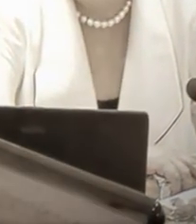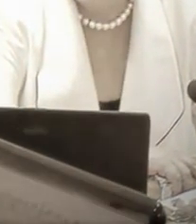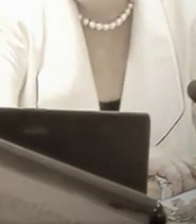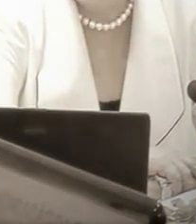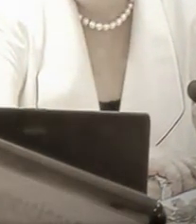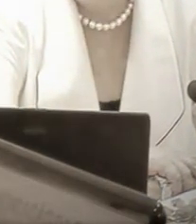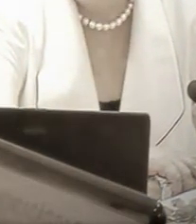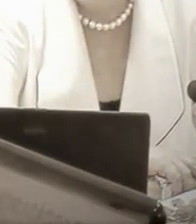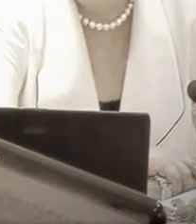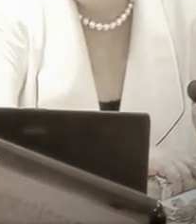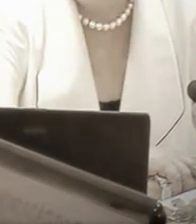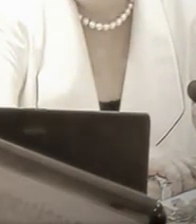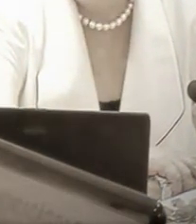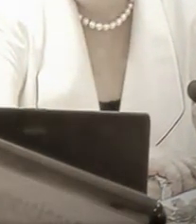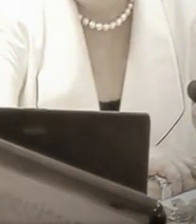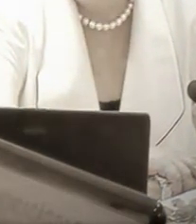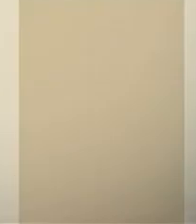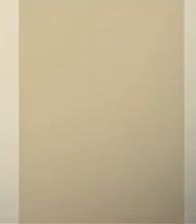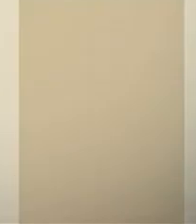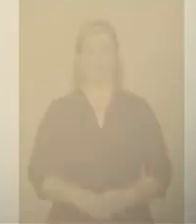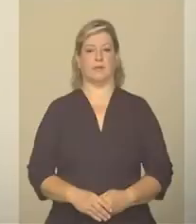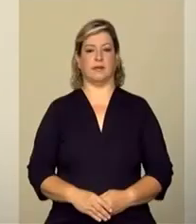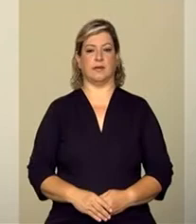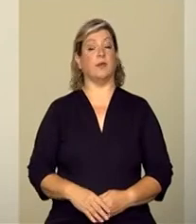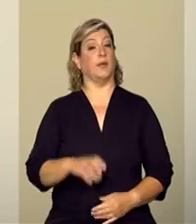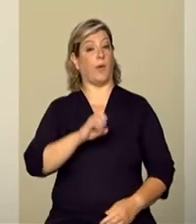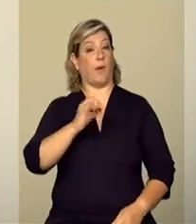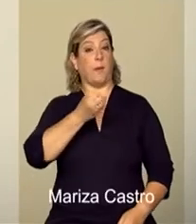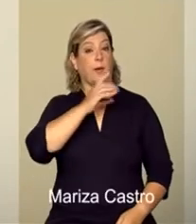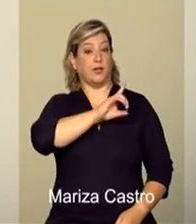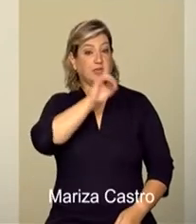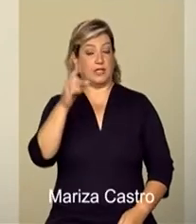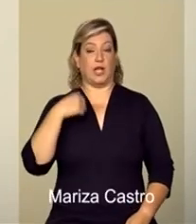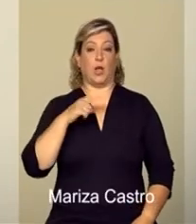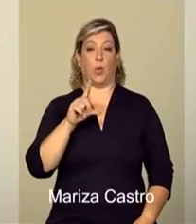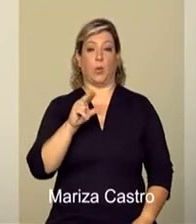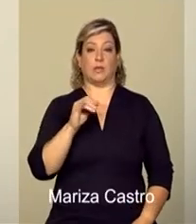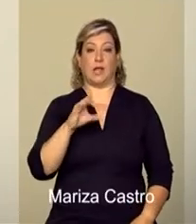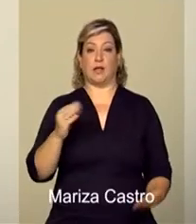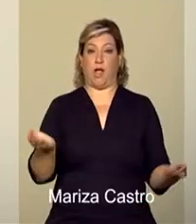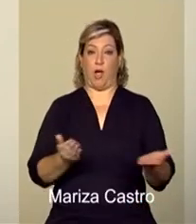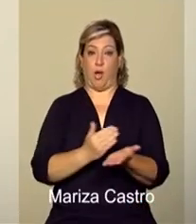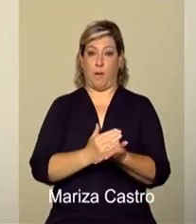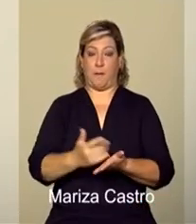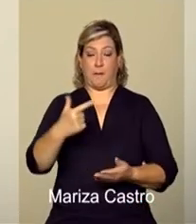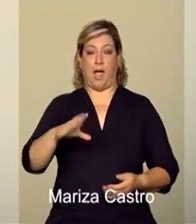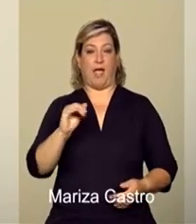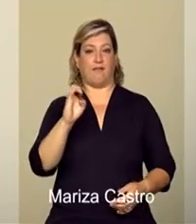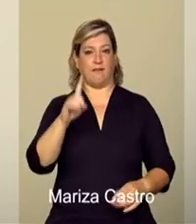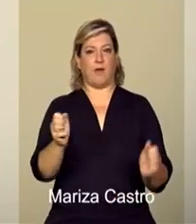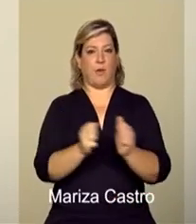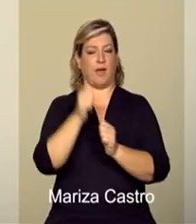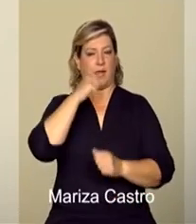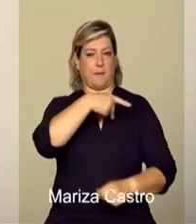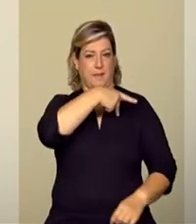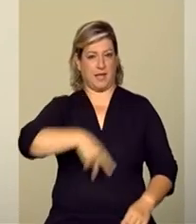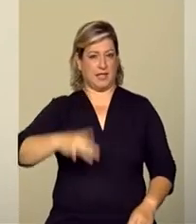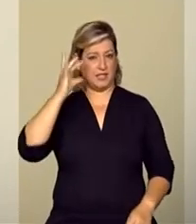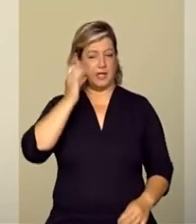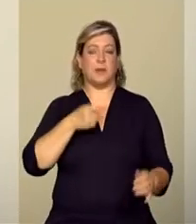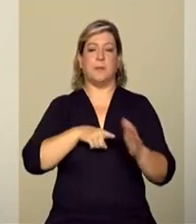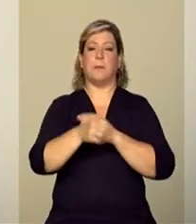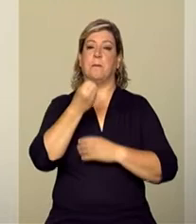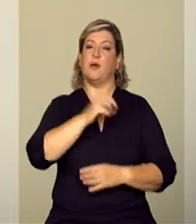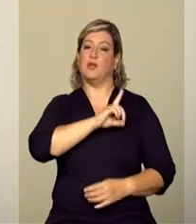café com a Presidenta Olá bom dia eu sou Luciano Seixas e começa agora mais um café com a presidenta Dilma Bom dia